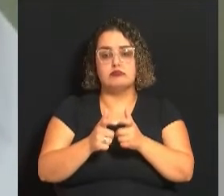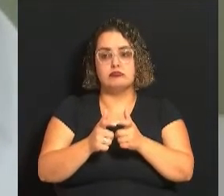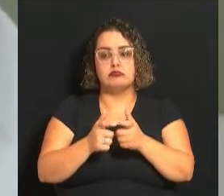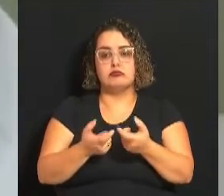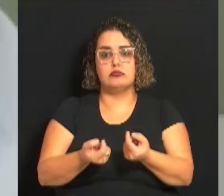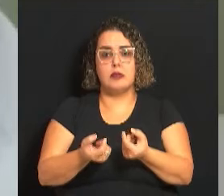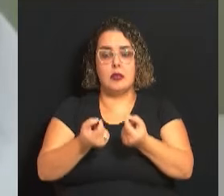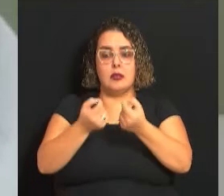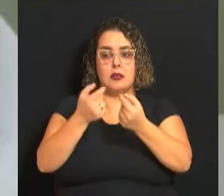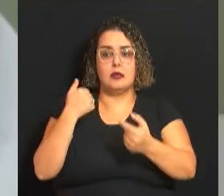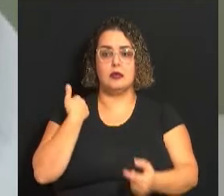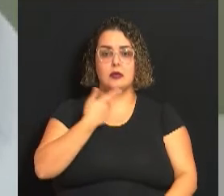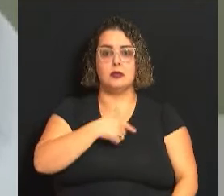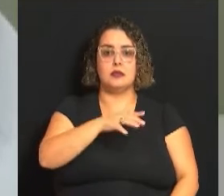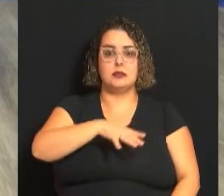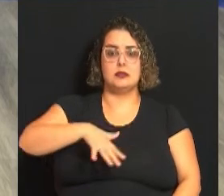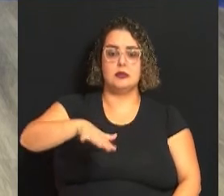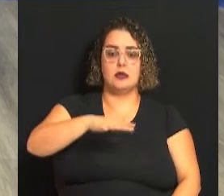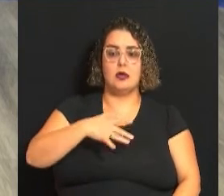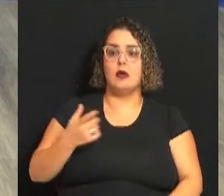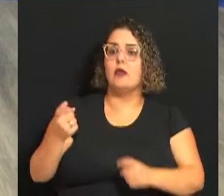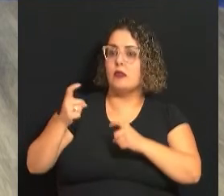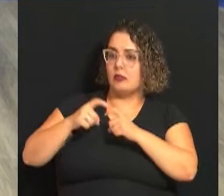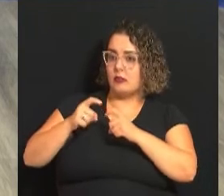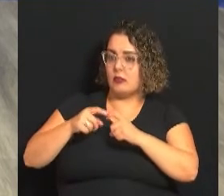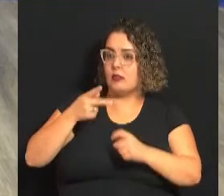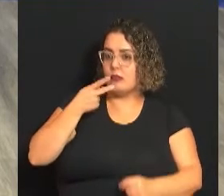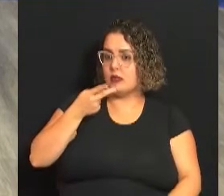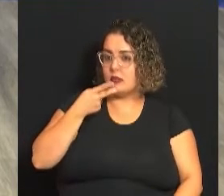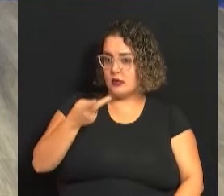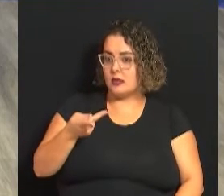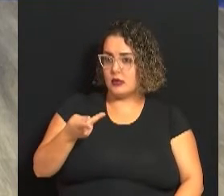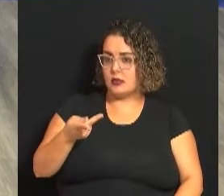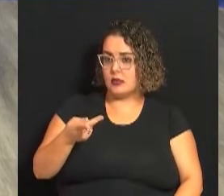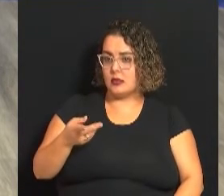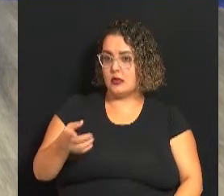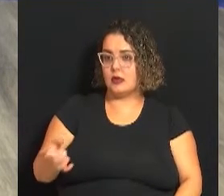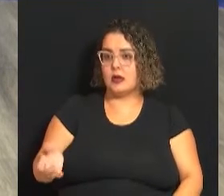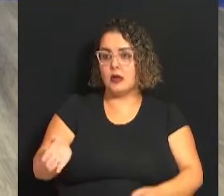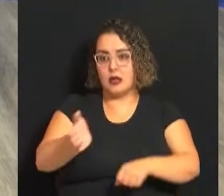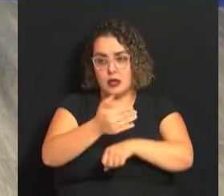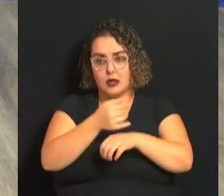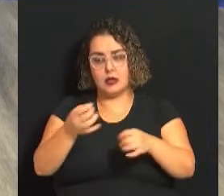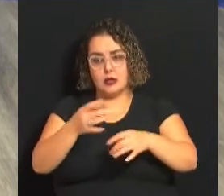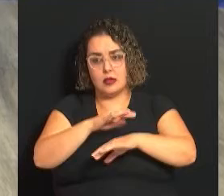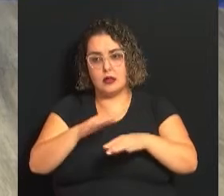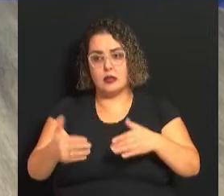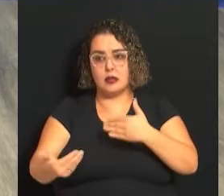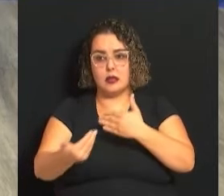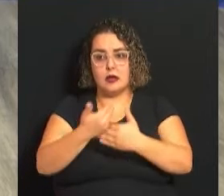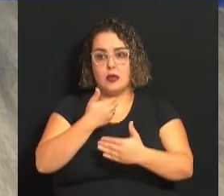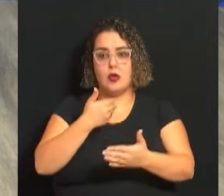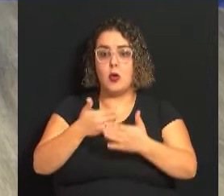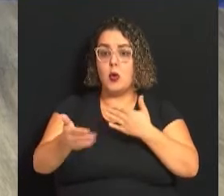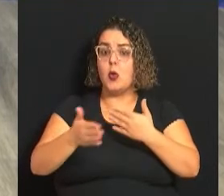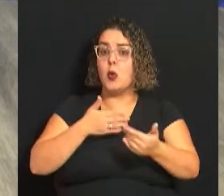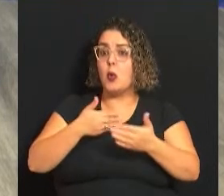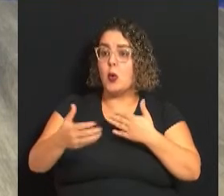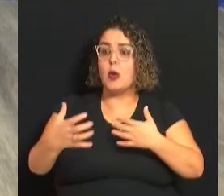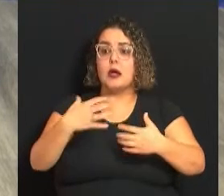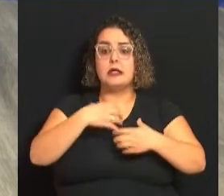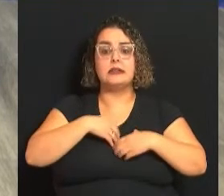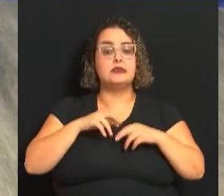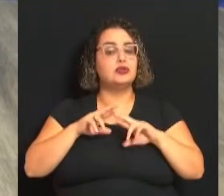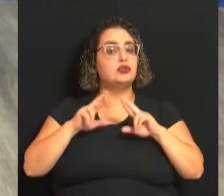tumor na nossa região. E, doutor, vale reforçar, né, antes de encerrar sua participação aqui, qualquer sintoma